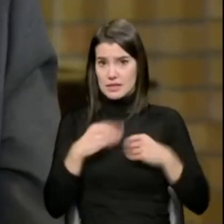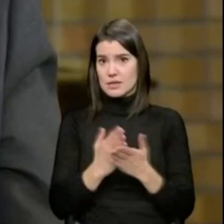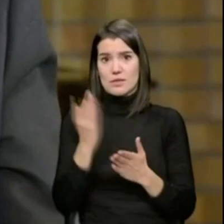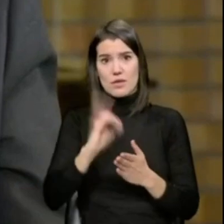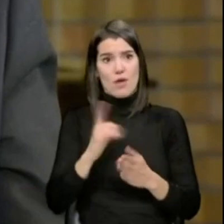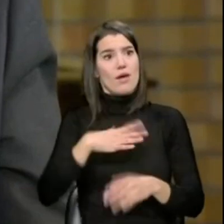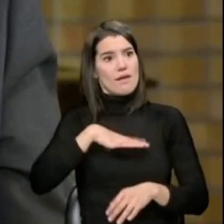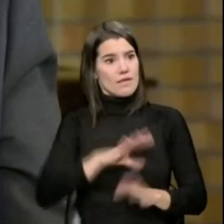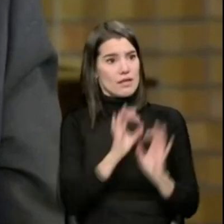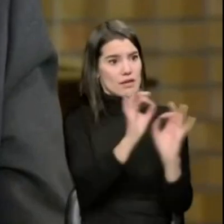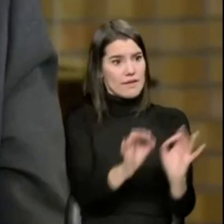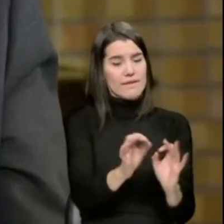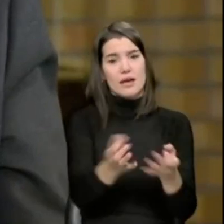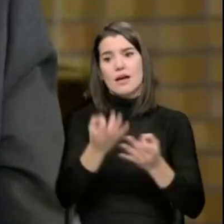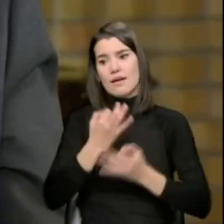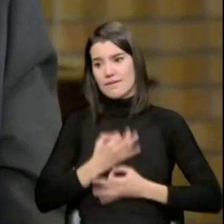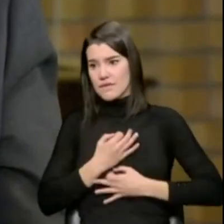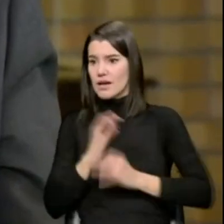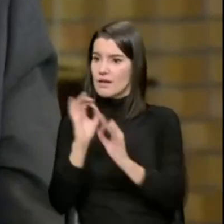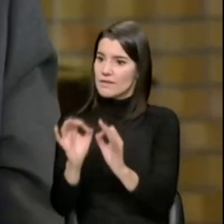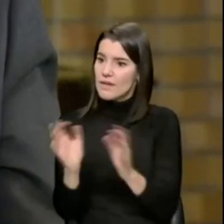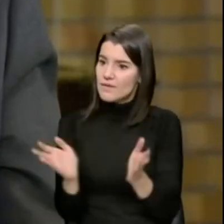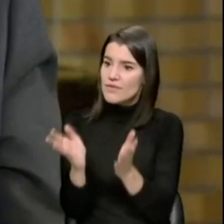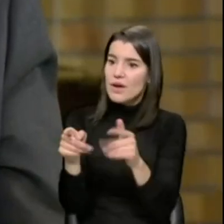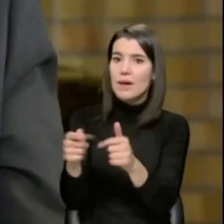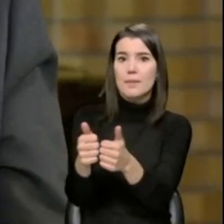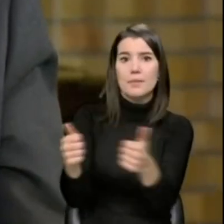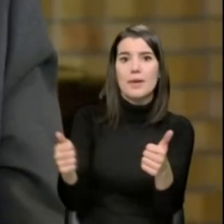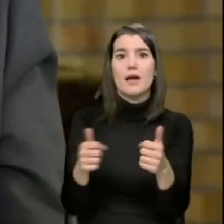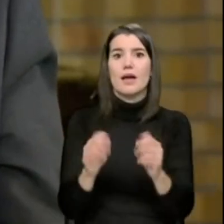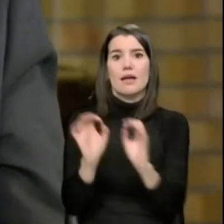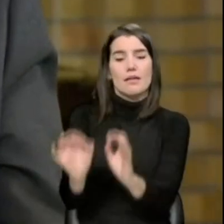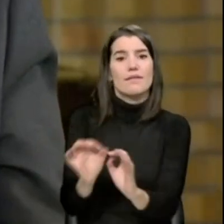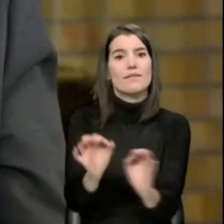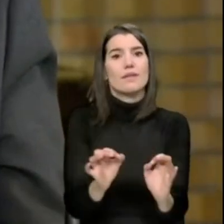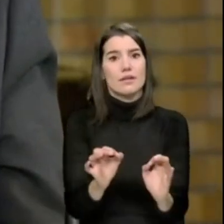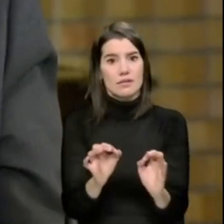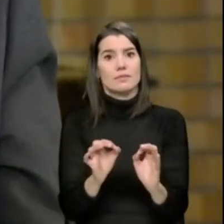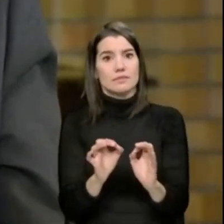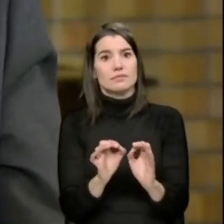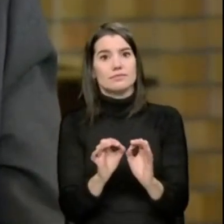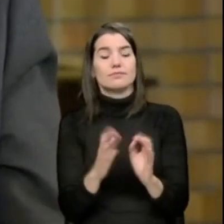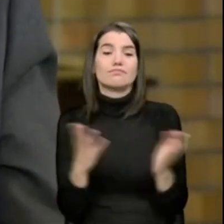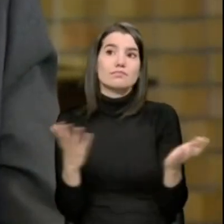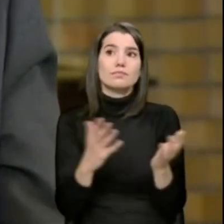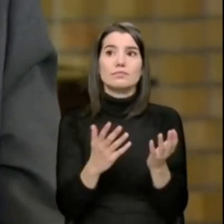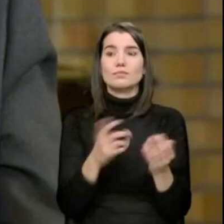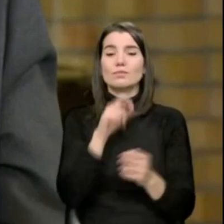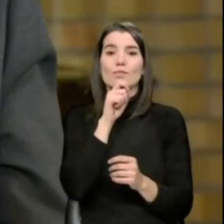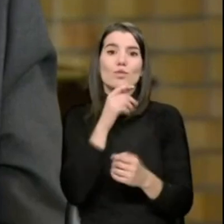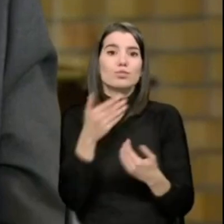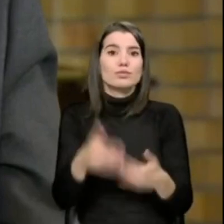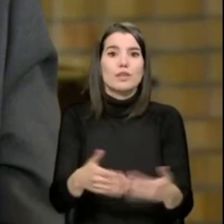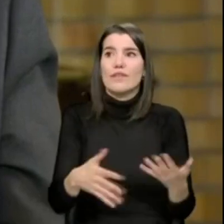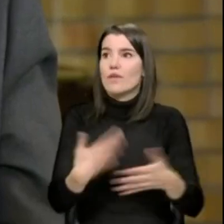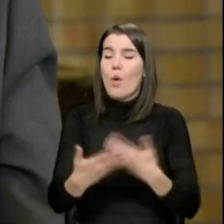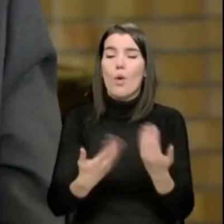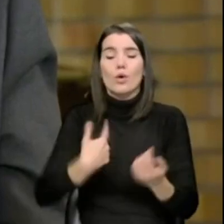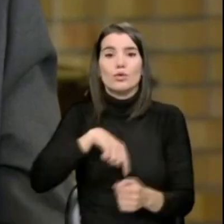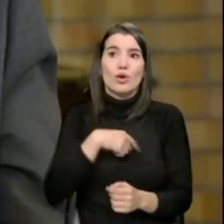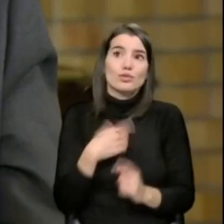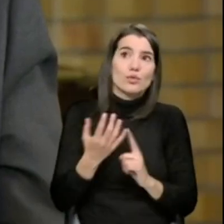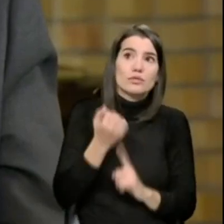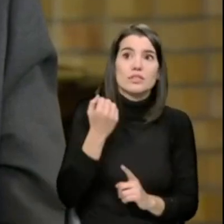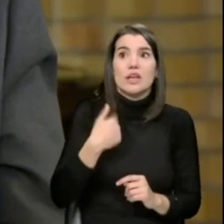portanto, promover este bem do outro e gerar, dentro do possível e dentro daquilo que também nós conseguimos